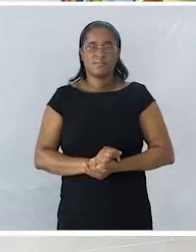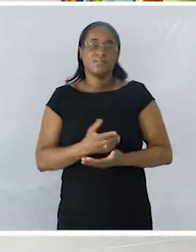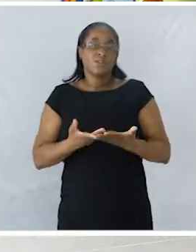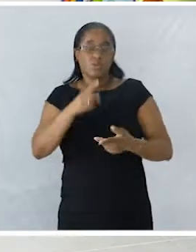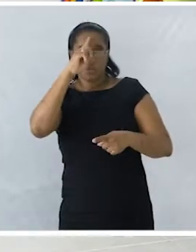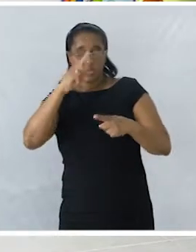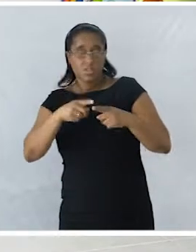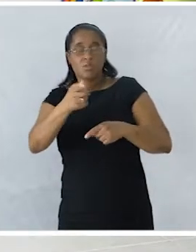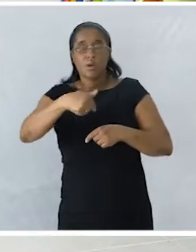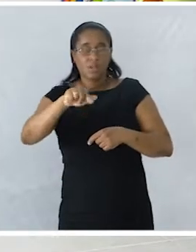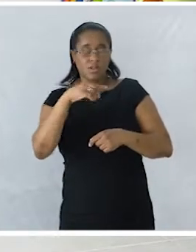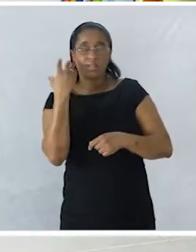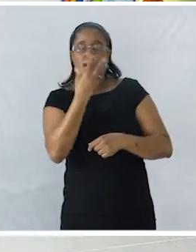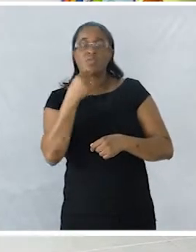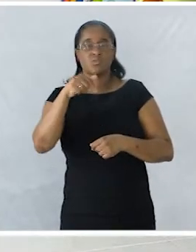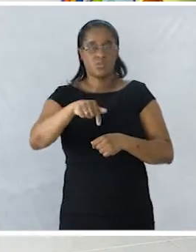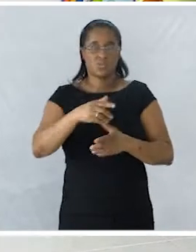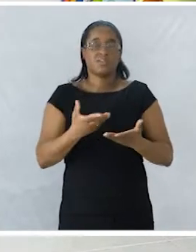Objetivos para a nossa aula de hoje é